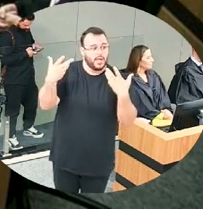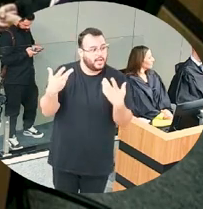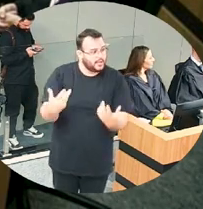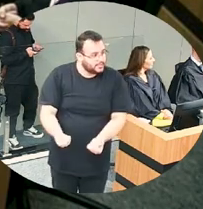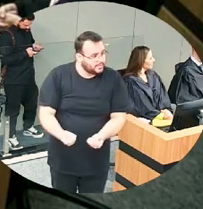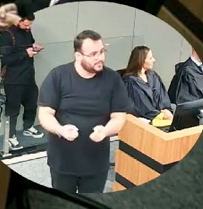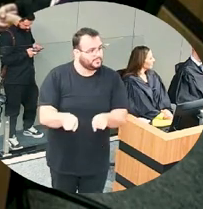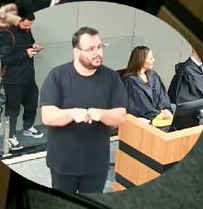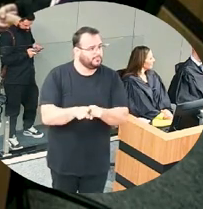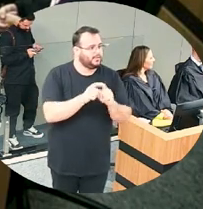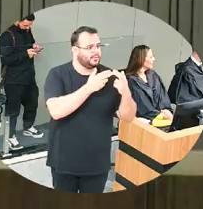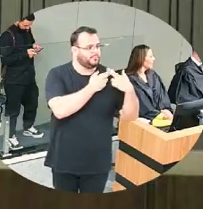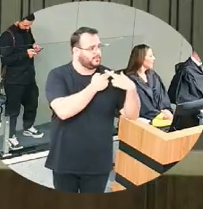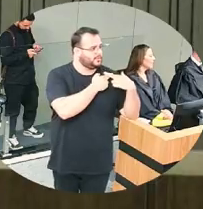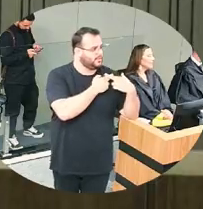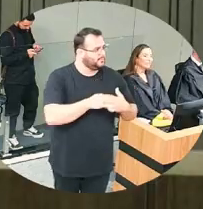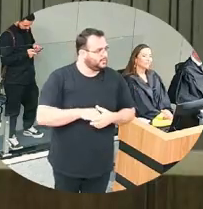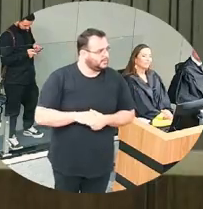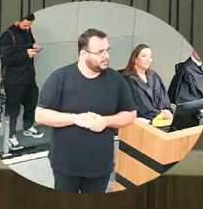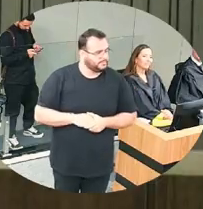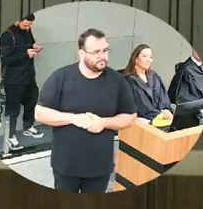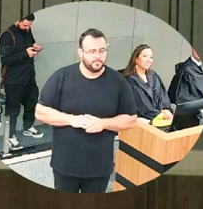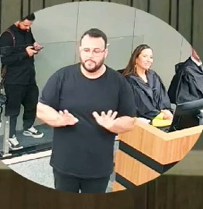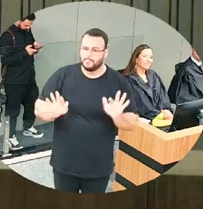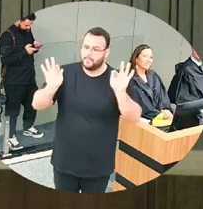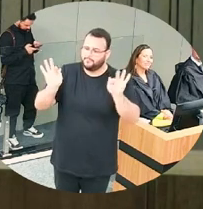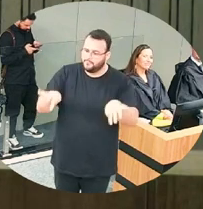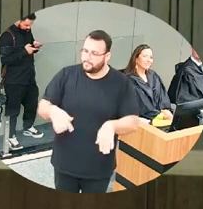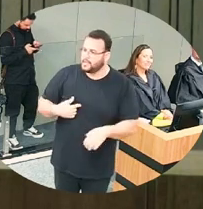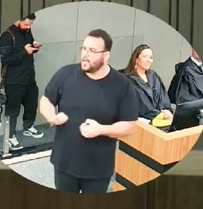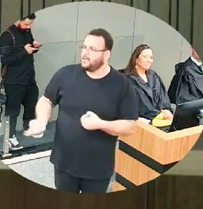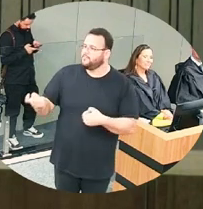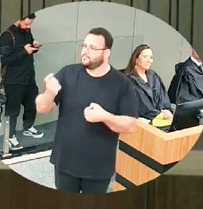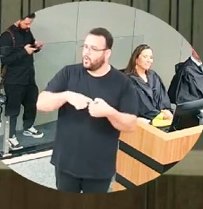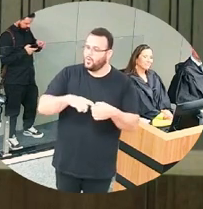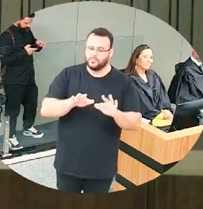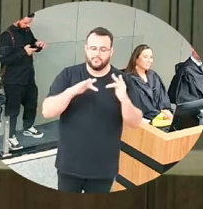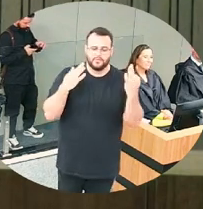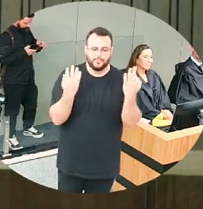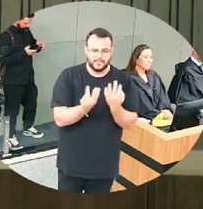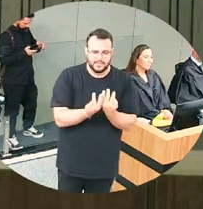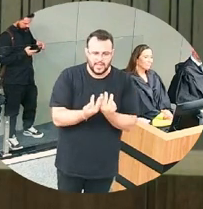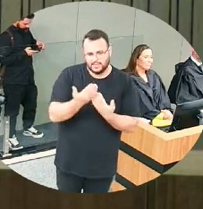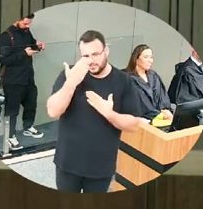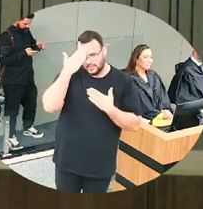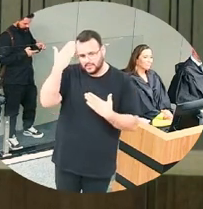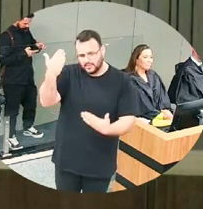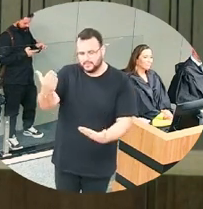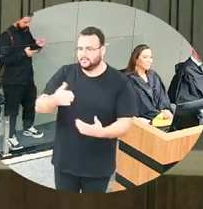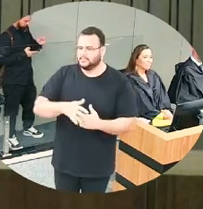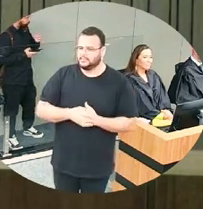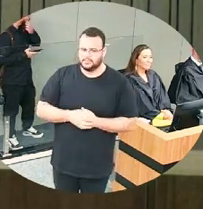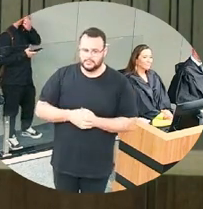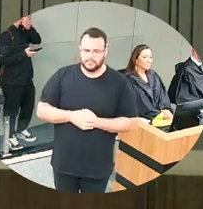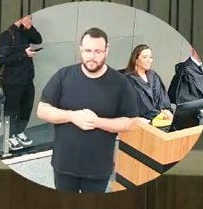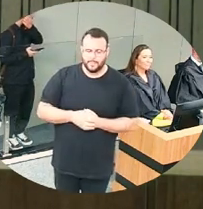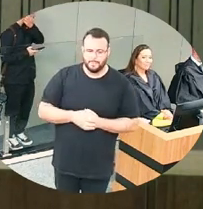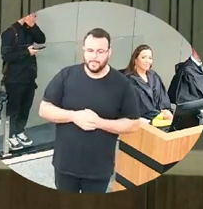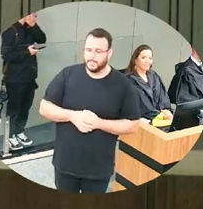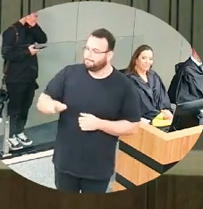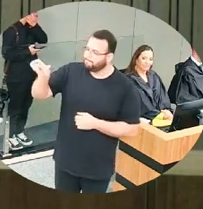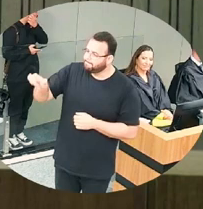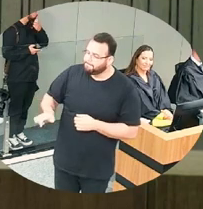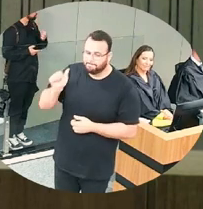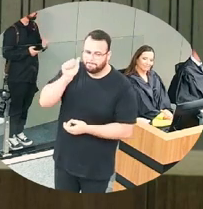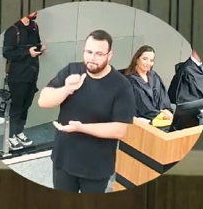a incumbência finalmente volto a agradecer aos meus familiares mais próximos agora na pessoa